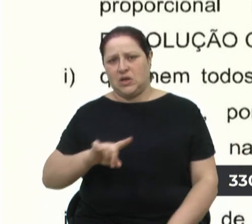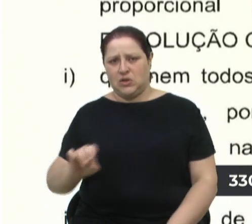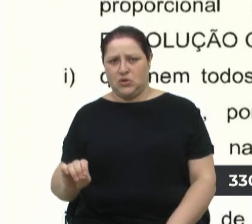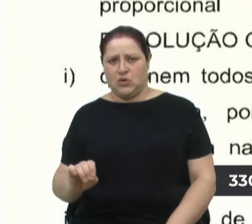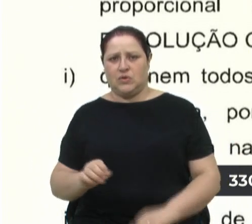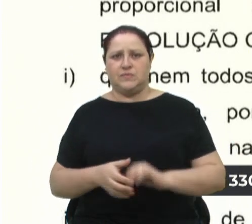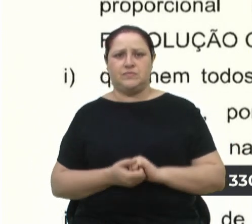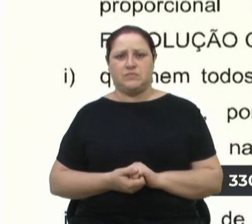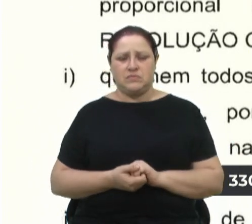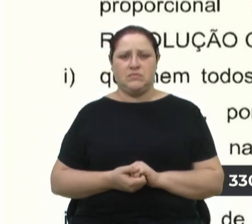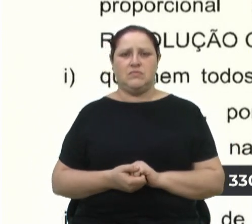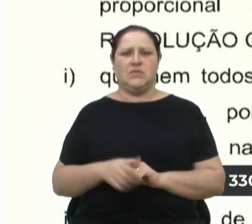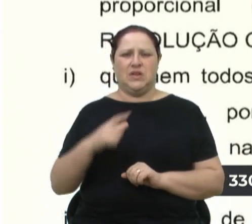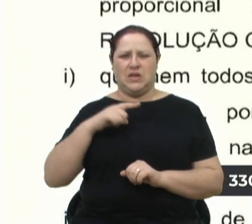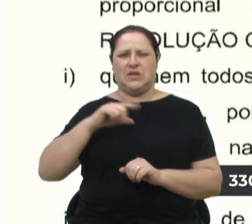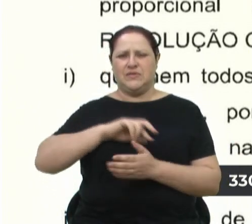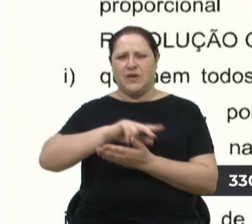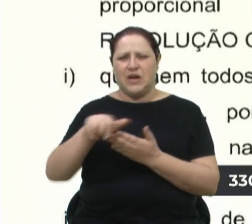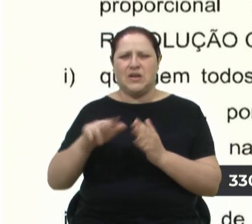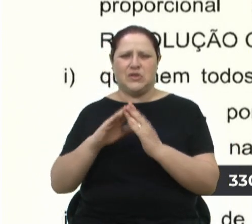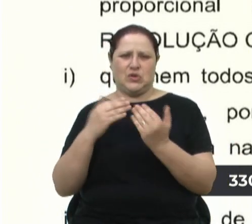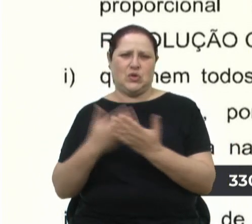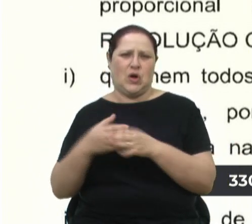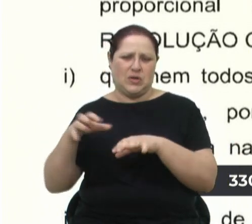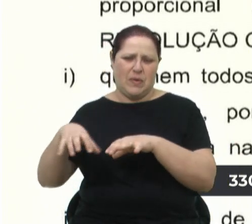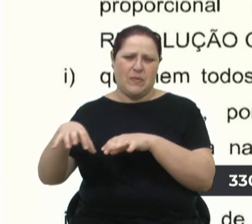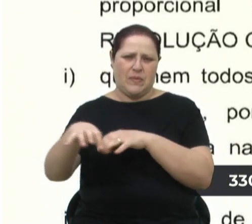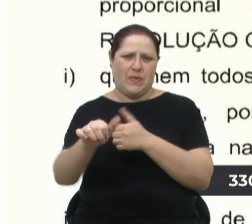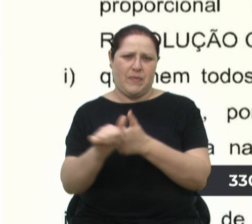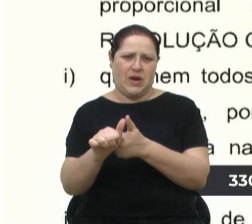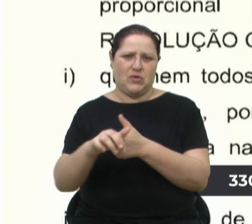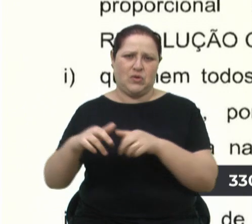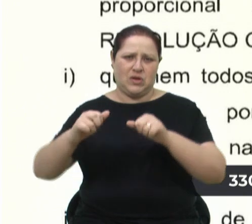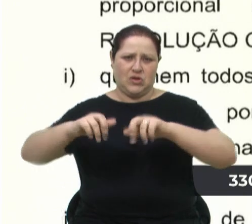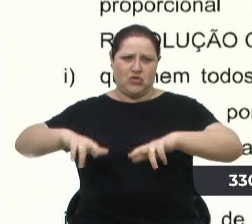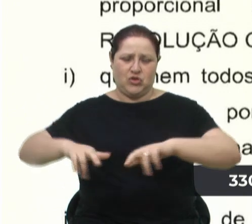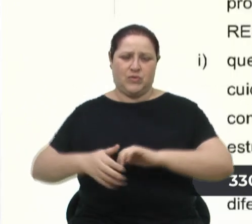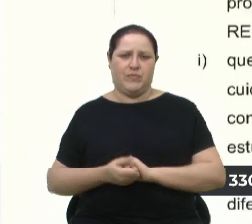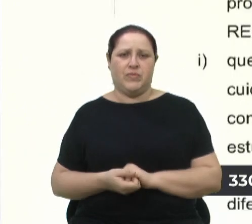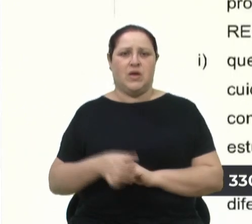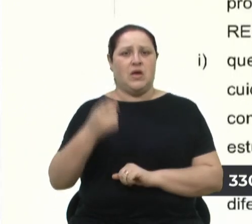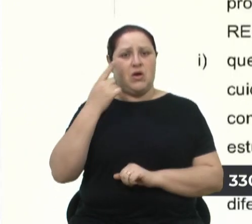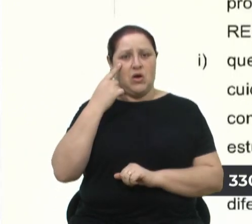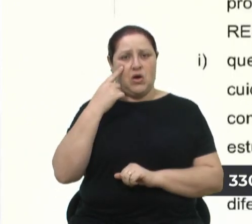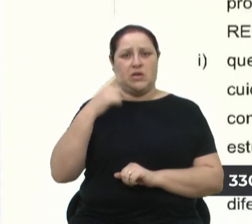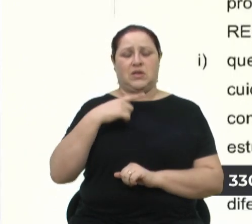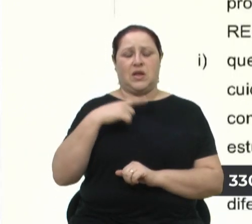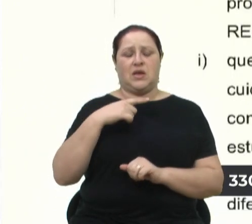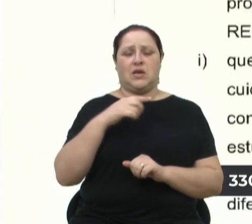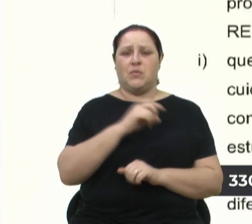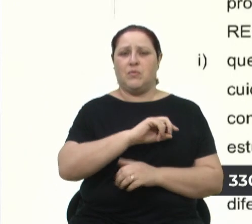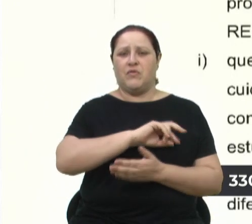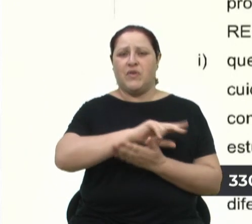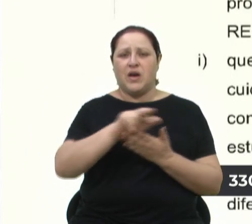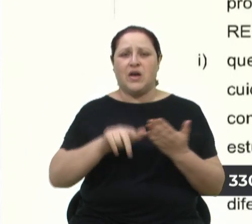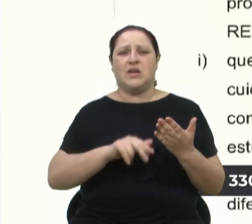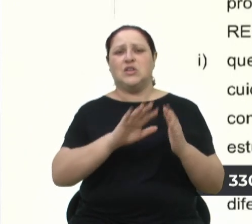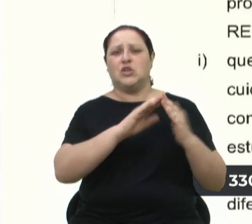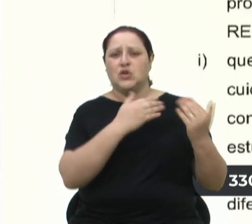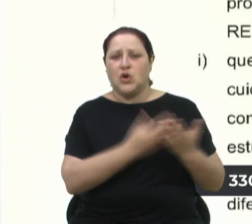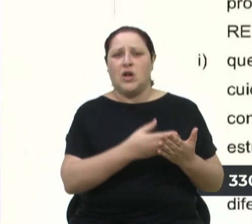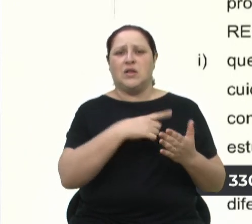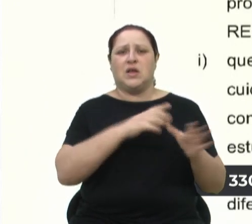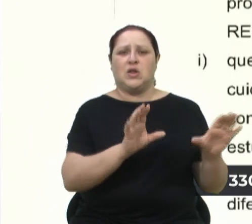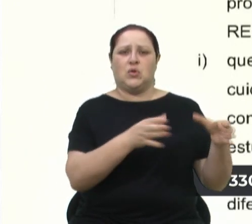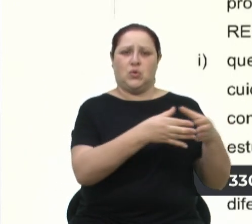né, da Ivone Triquez e das escolas da sua região. Que muitas escolas têm turma com 2 ou mais estudantes do atendimento